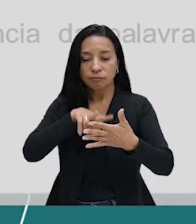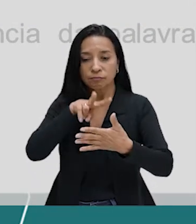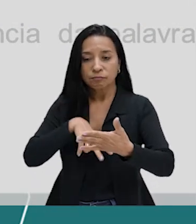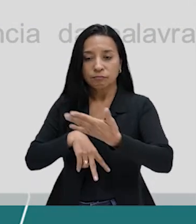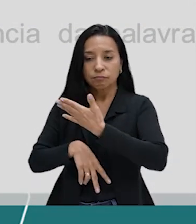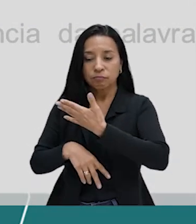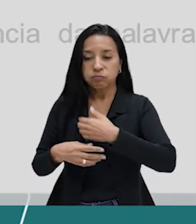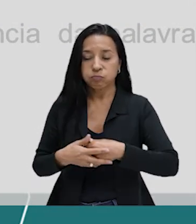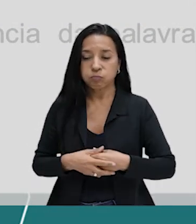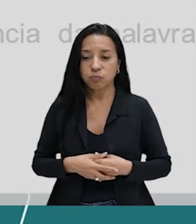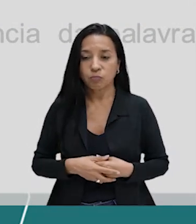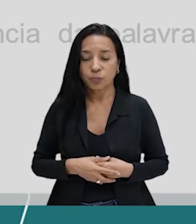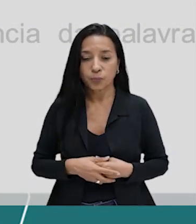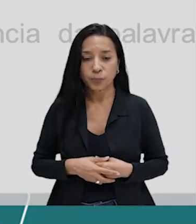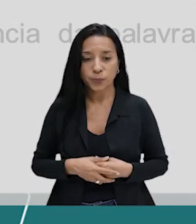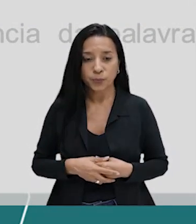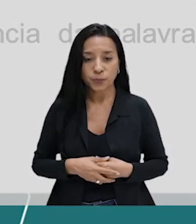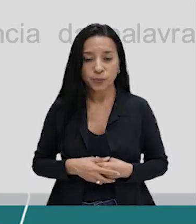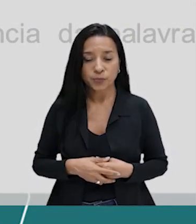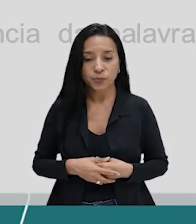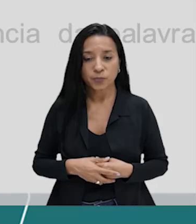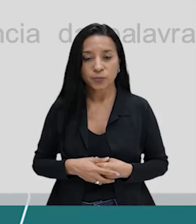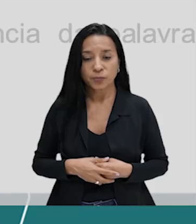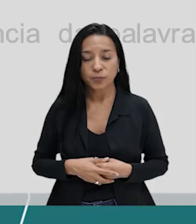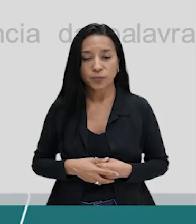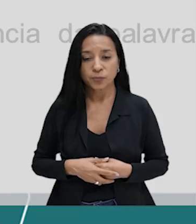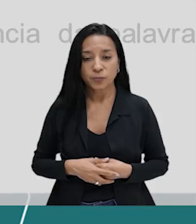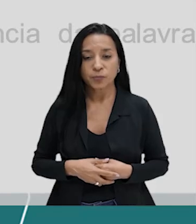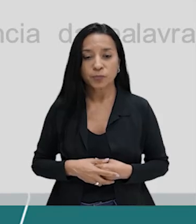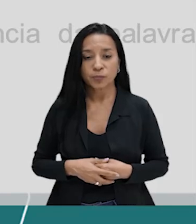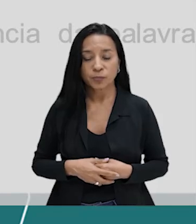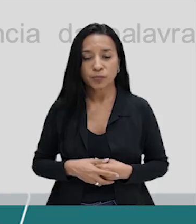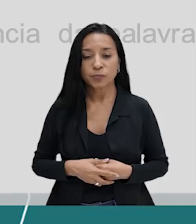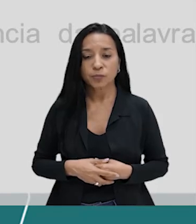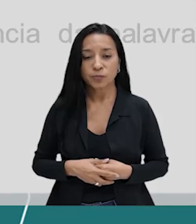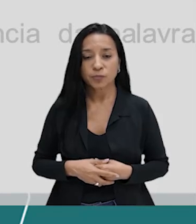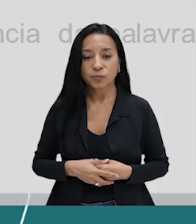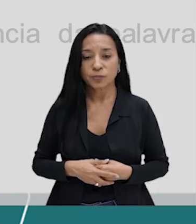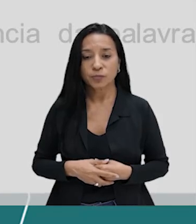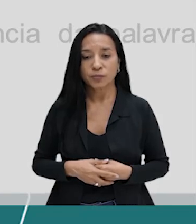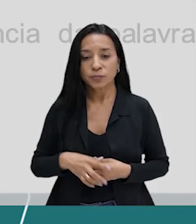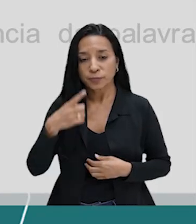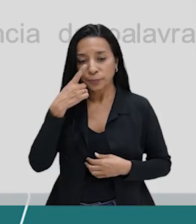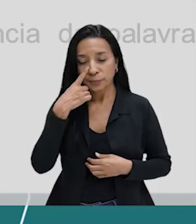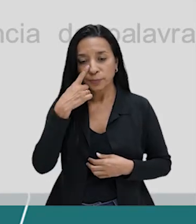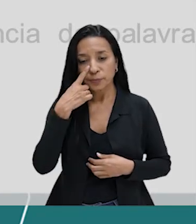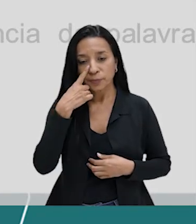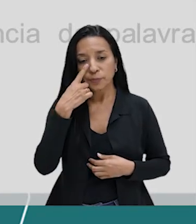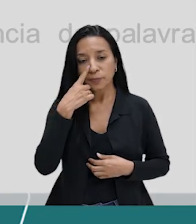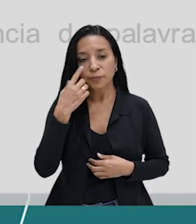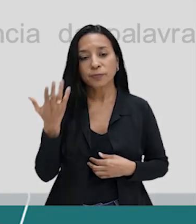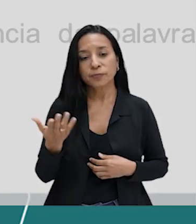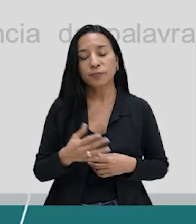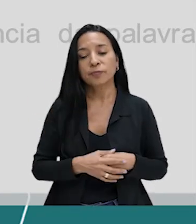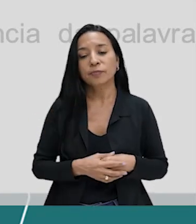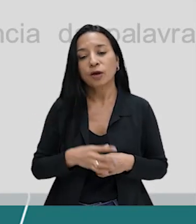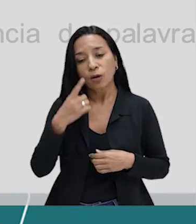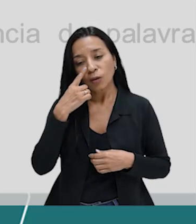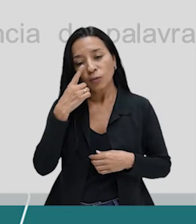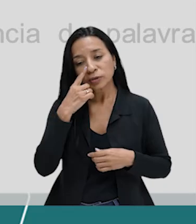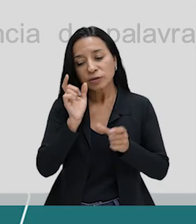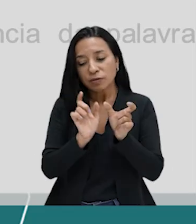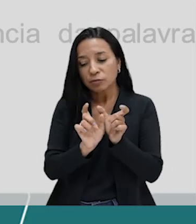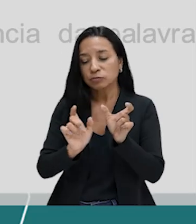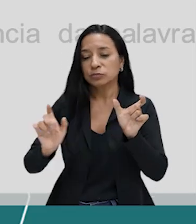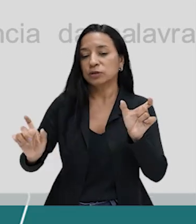de sentido, caso ele seja colocado antes ou depois do substantivo. Observe, vamos lá. Vamos observar esse